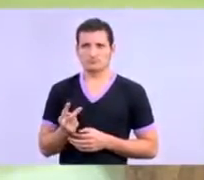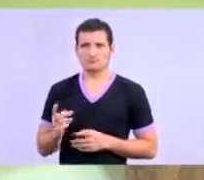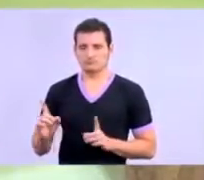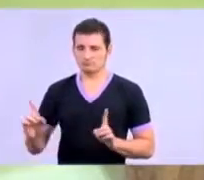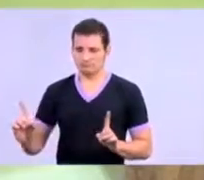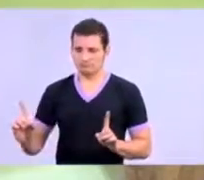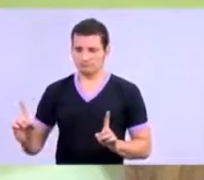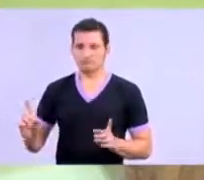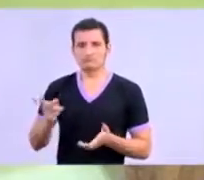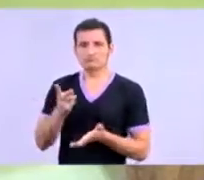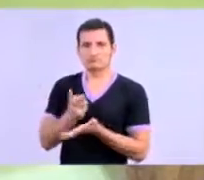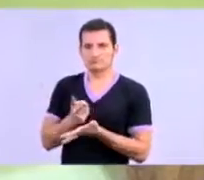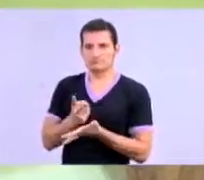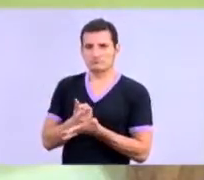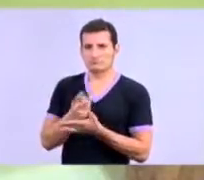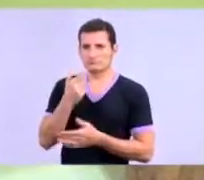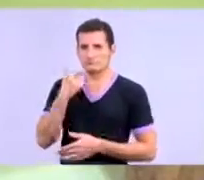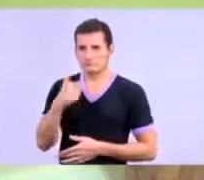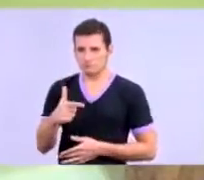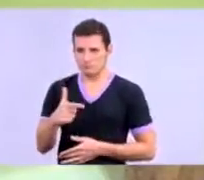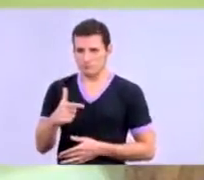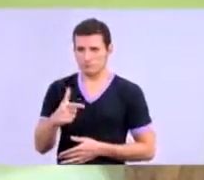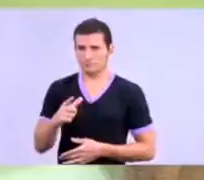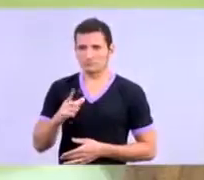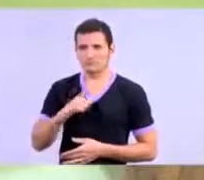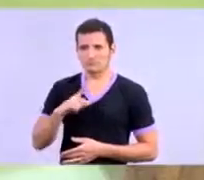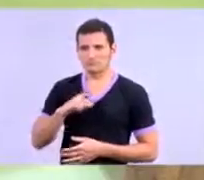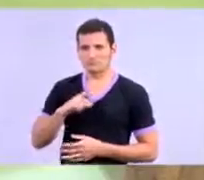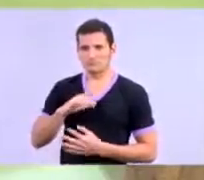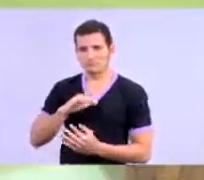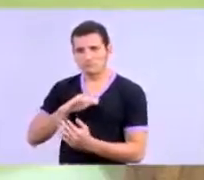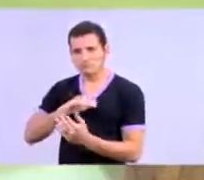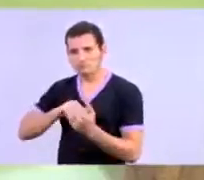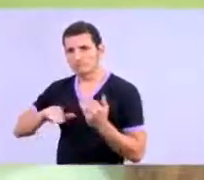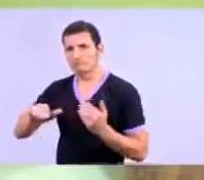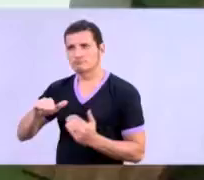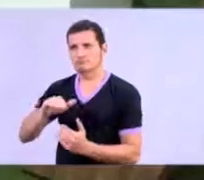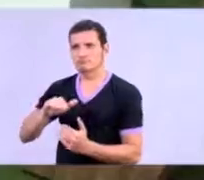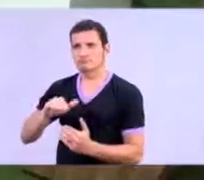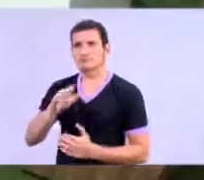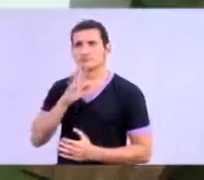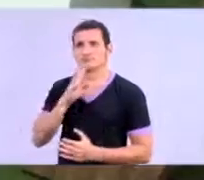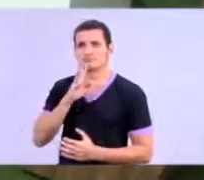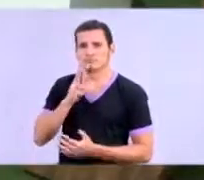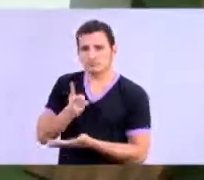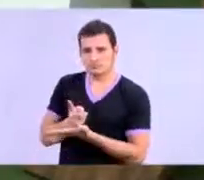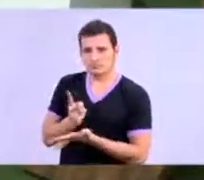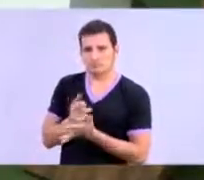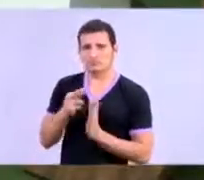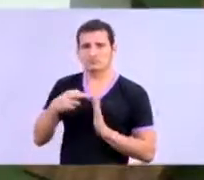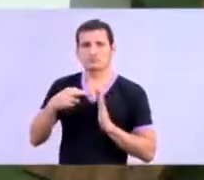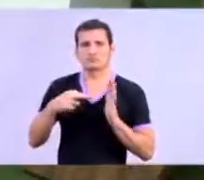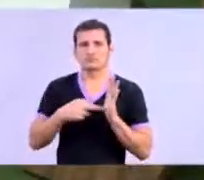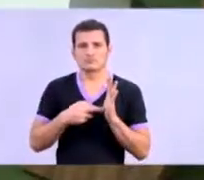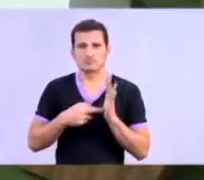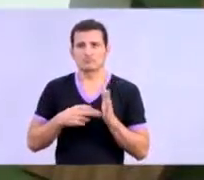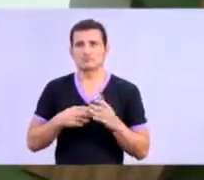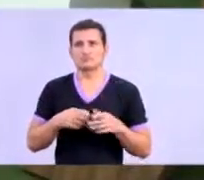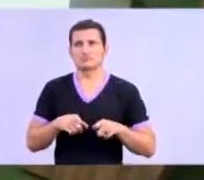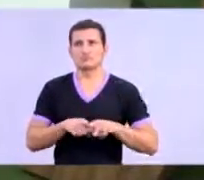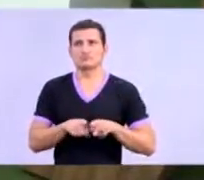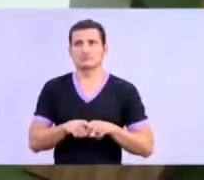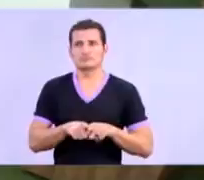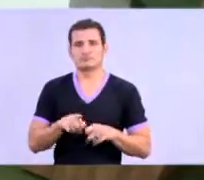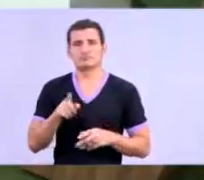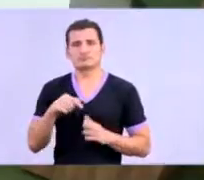língua, tá certo? Eles tenham o sincronismo, que a gente chama. Né? Conheço as mesmas regras também, né? Exatamente, desculpa, são